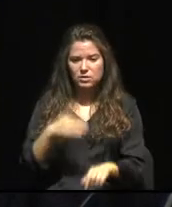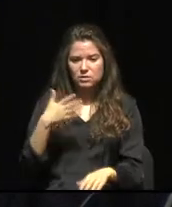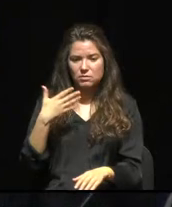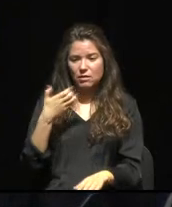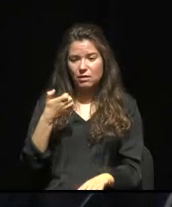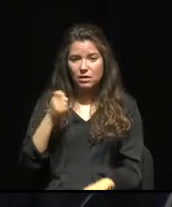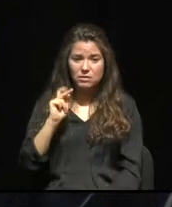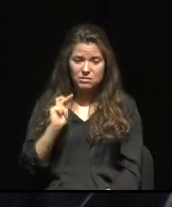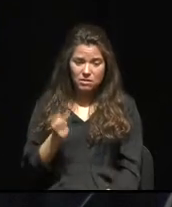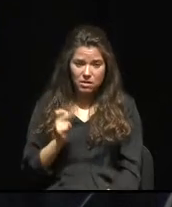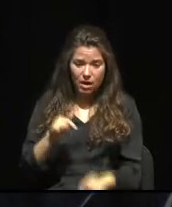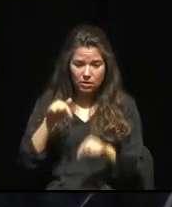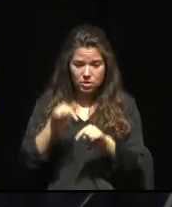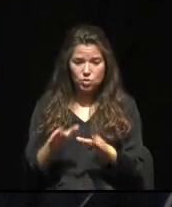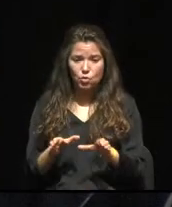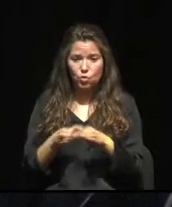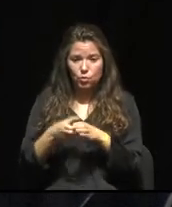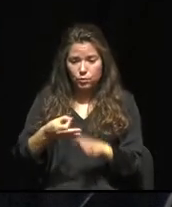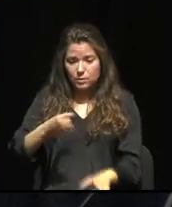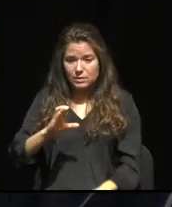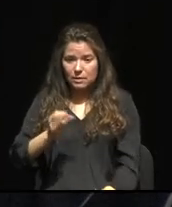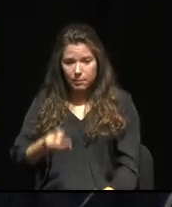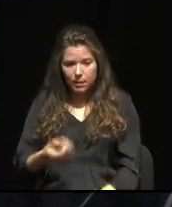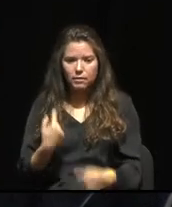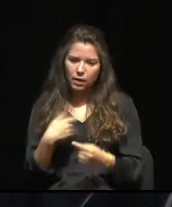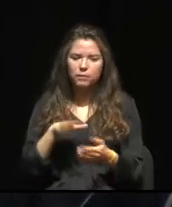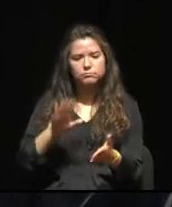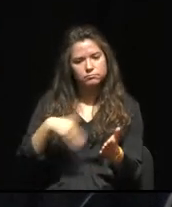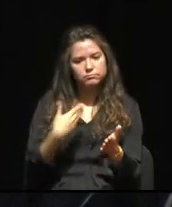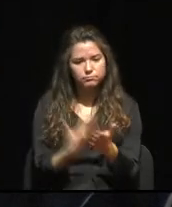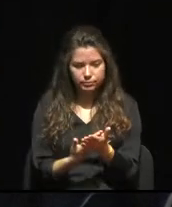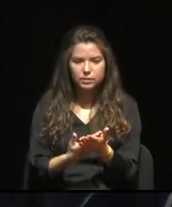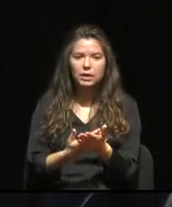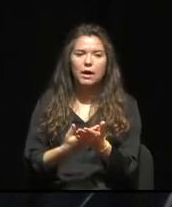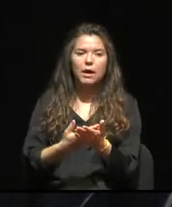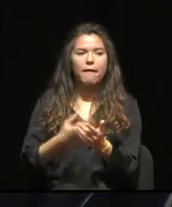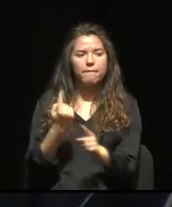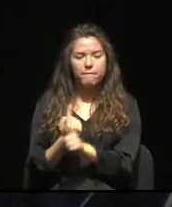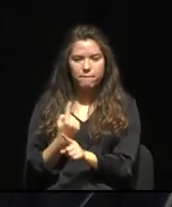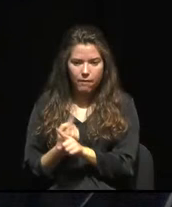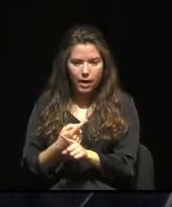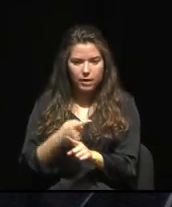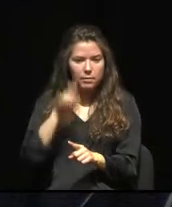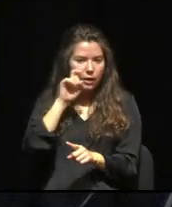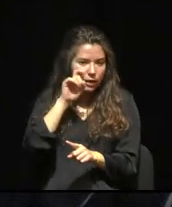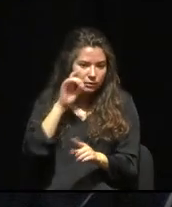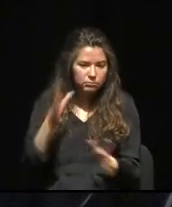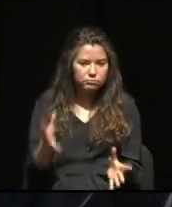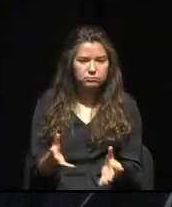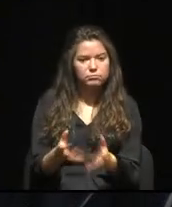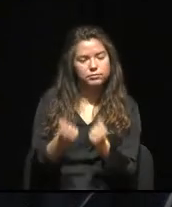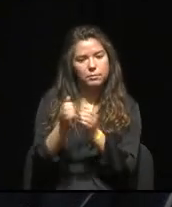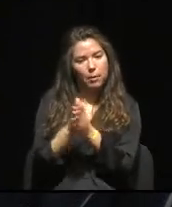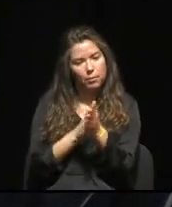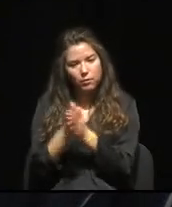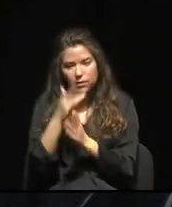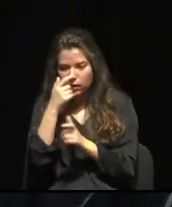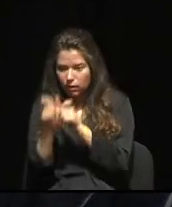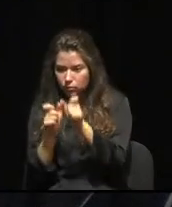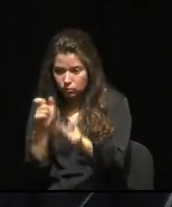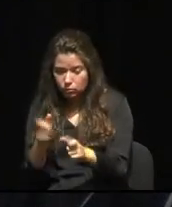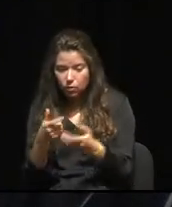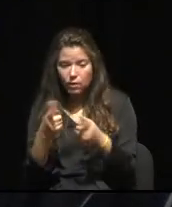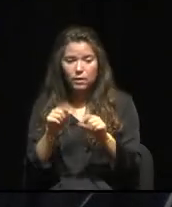15 anos o grupo Municipal do PCP tem tido intervenção através de propostas que garantam a sua requalificação e fruição Pública